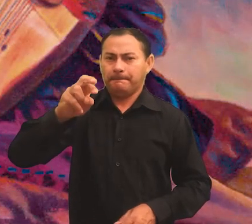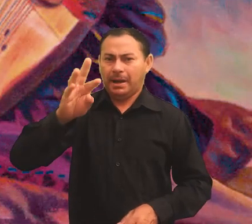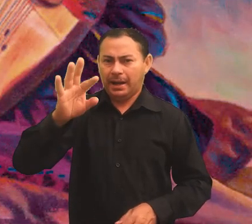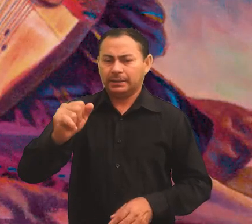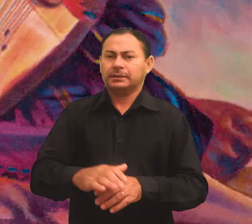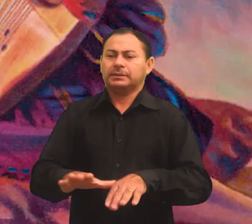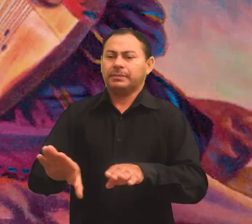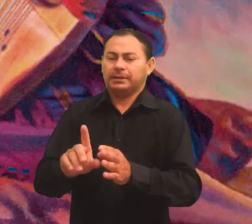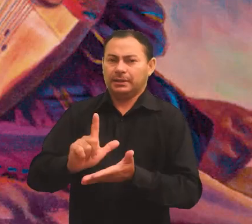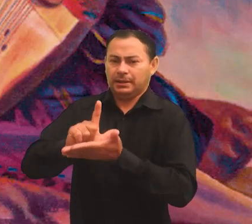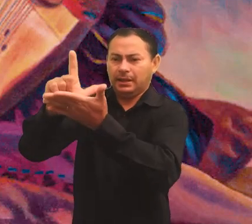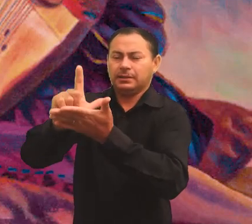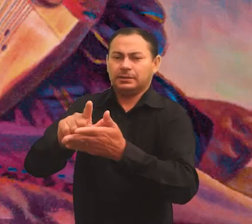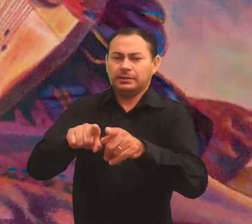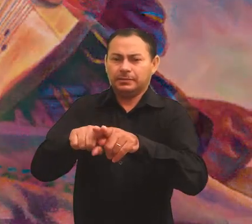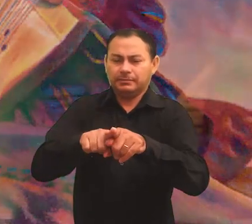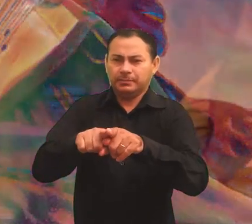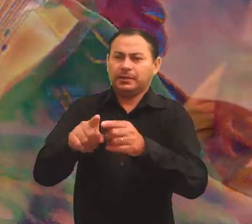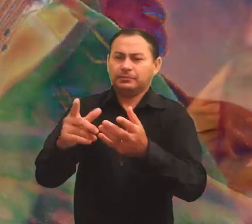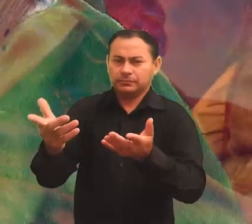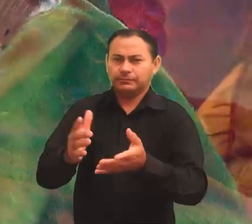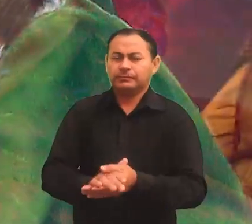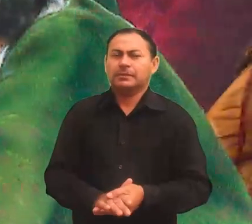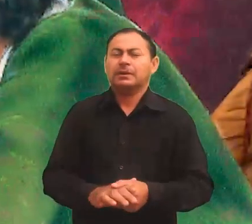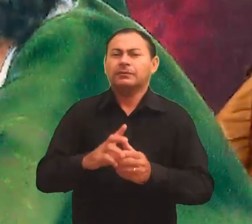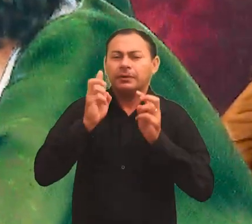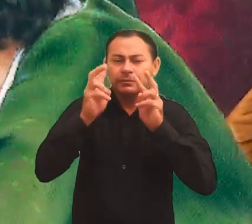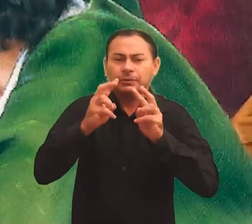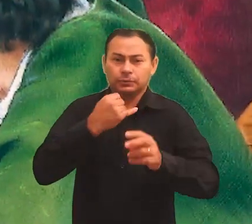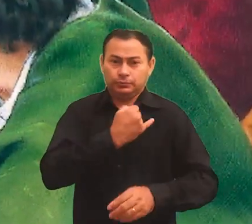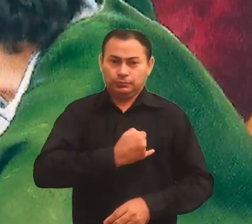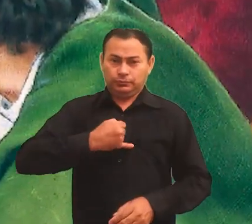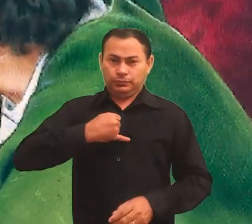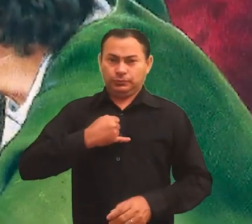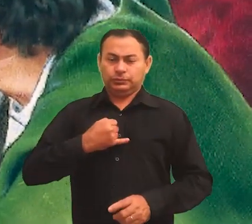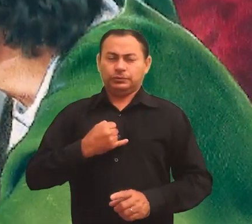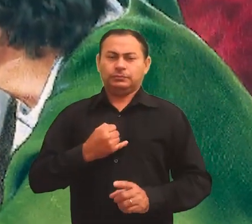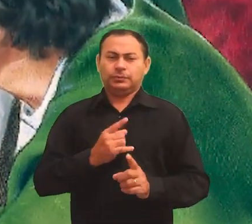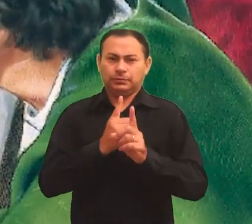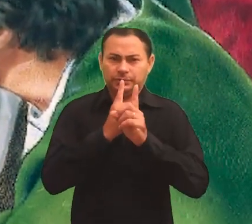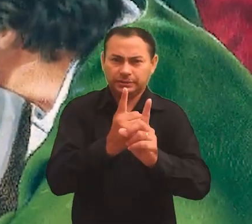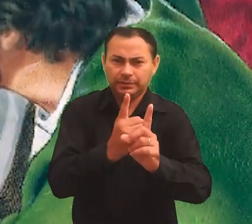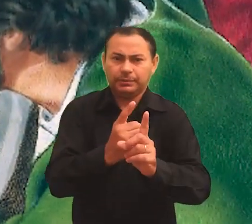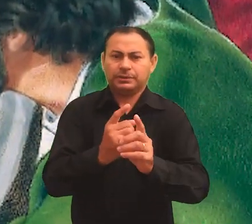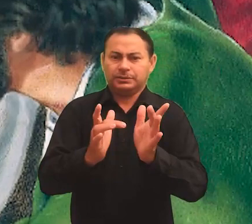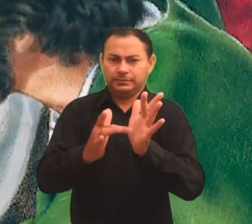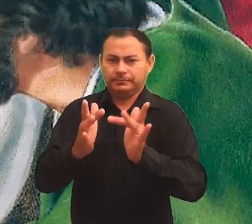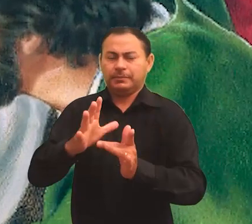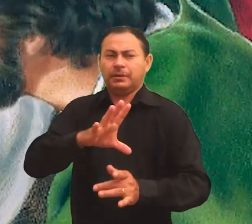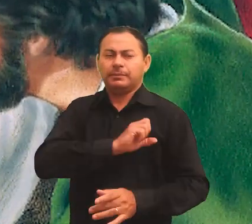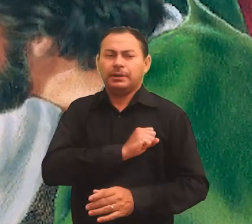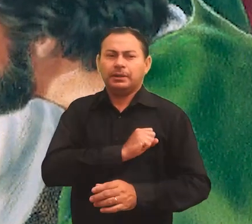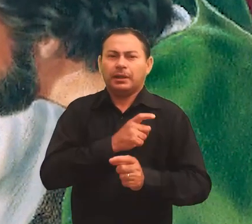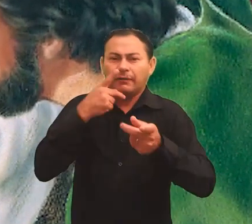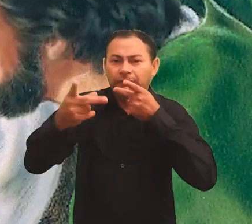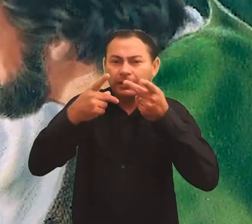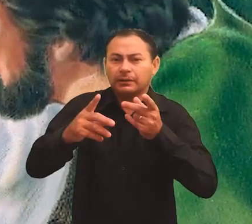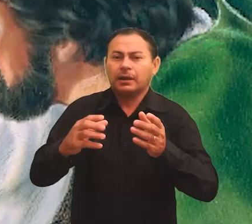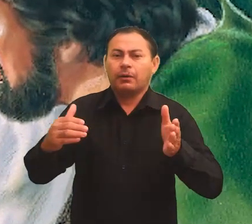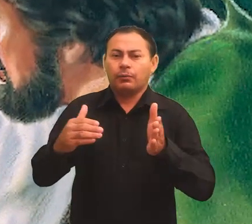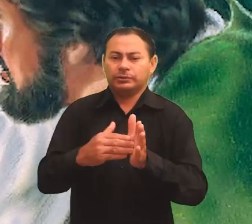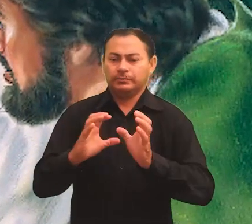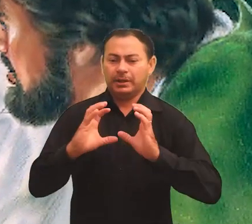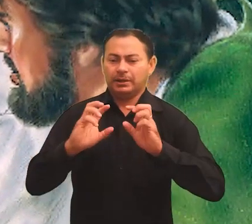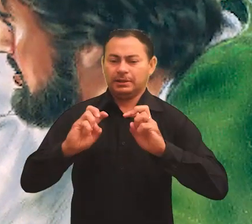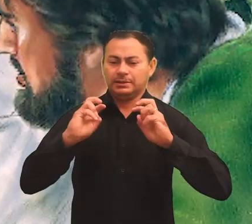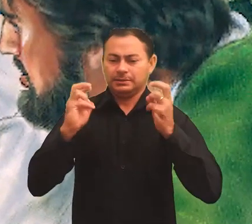O mesmo observamos quando o apóstolo João, que se autodenominava o discípulo a quem Jesus amava. No relato da última ceia, o